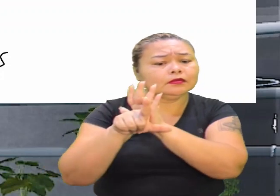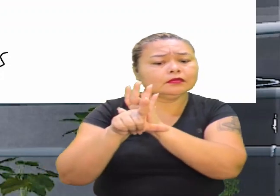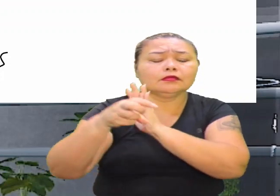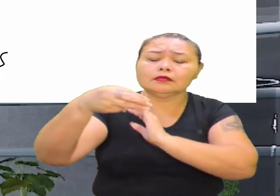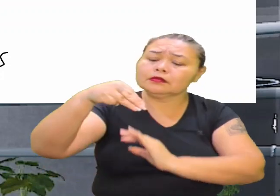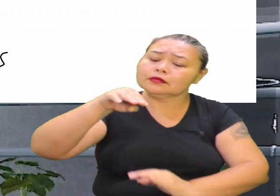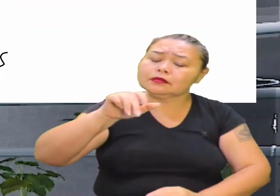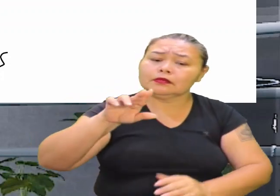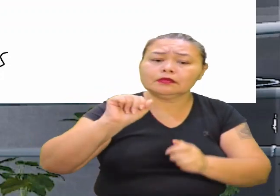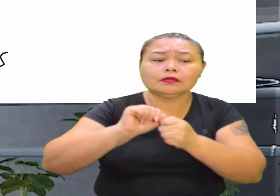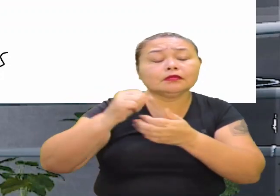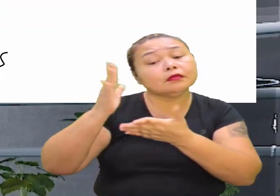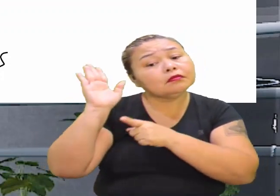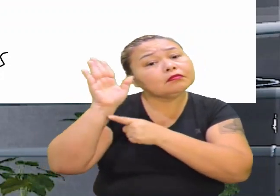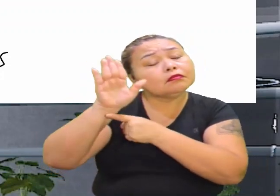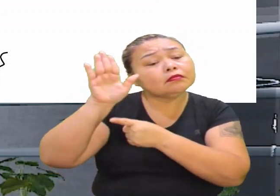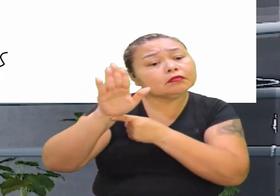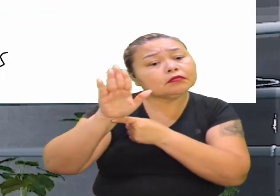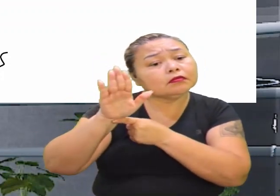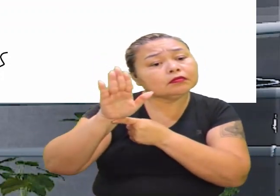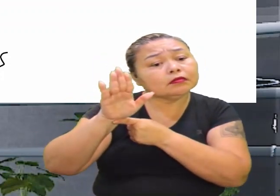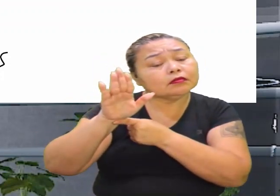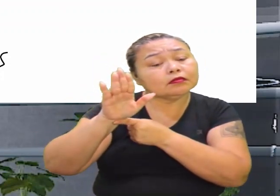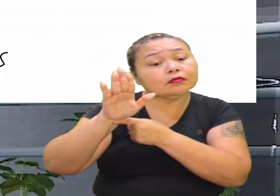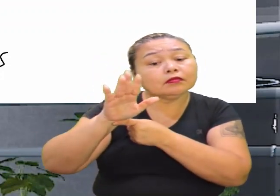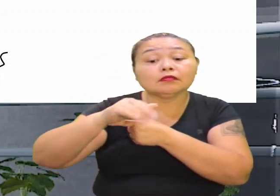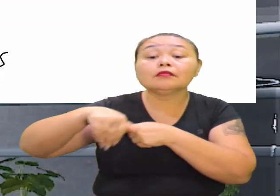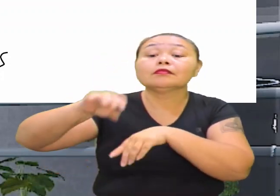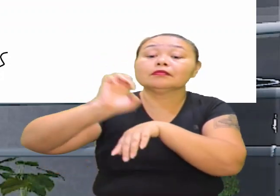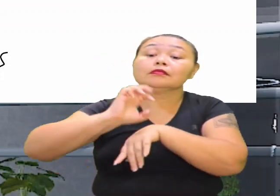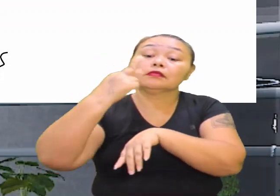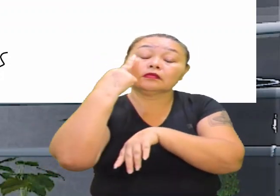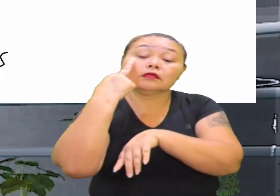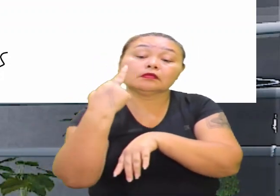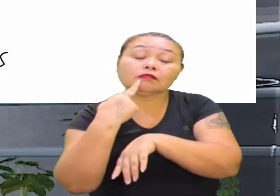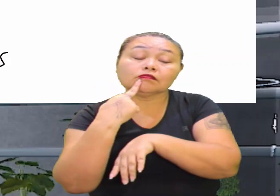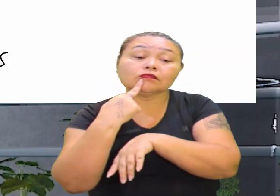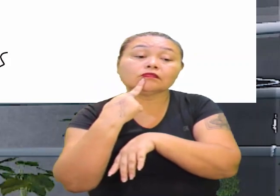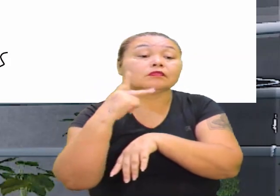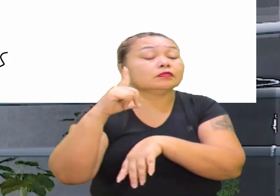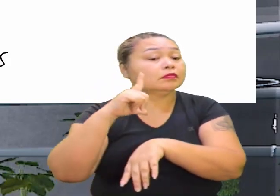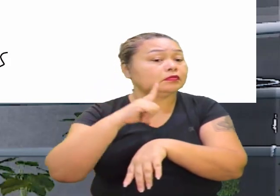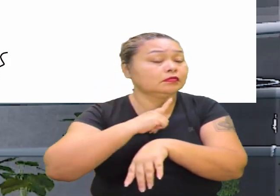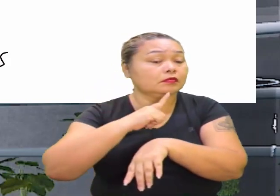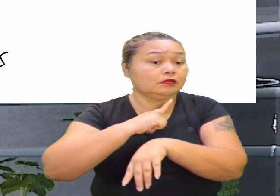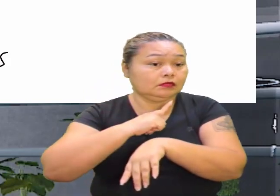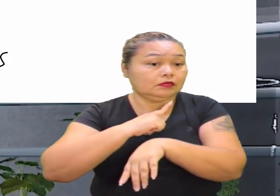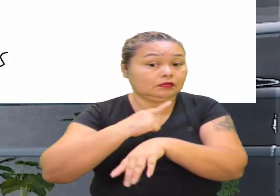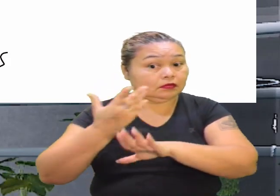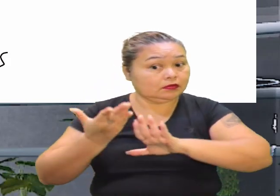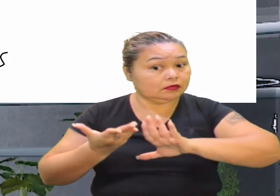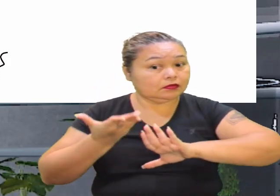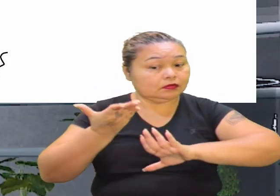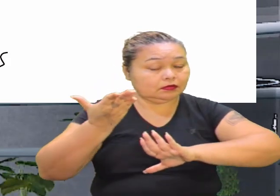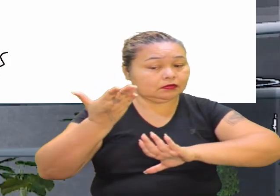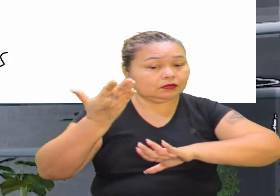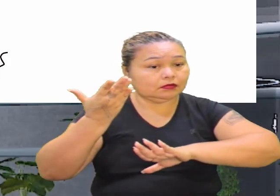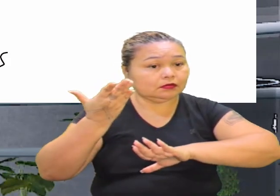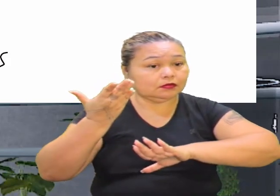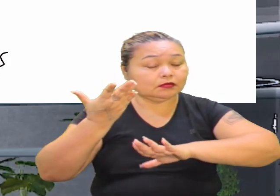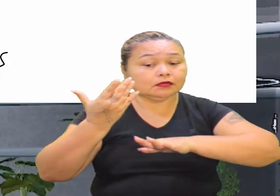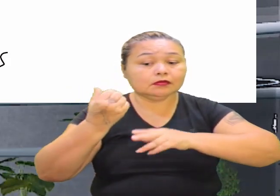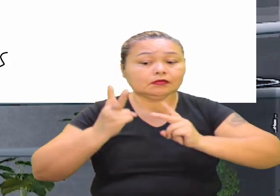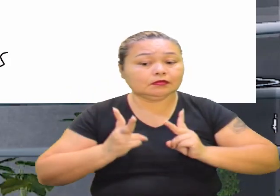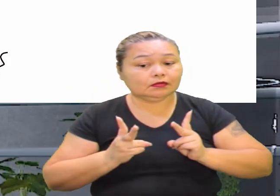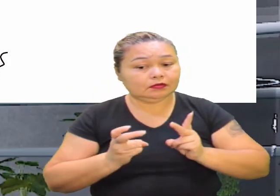Mendel pôde auxiliar? O estado de Rondônia tem uma frequência muito elevada de